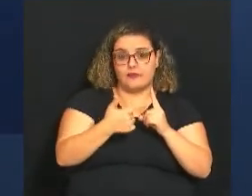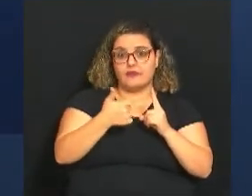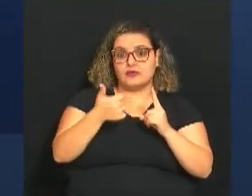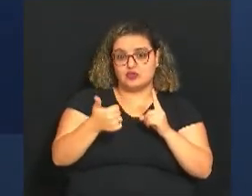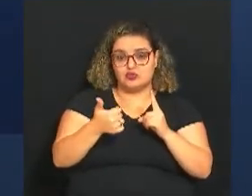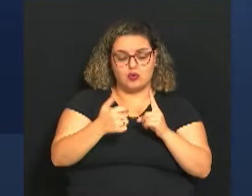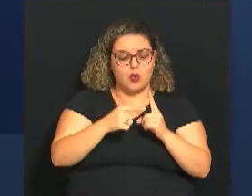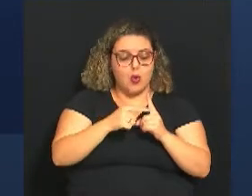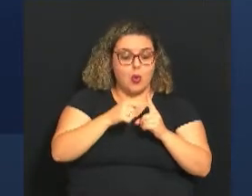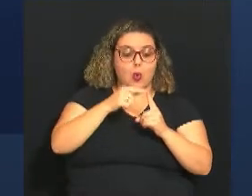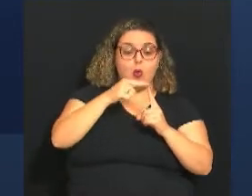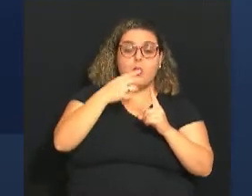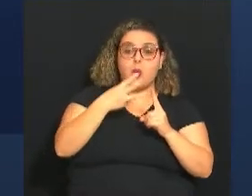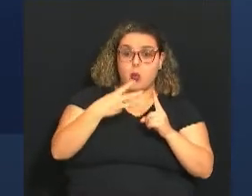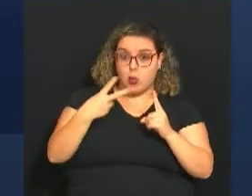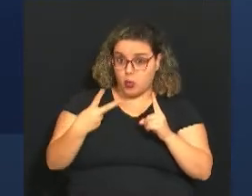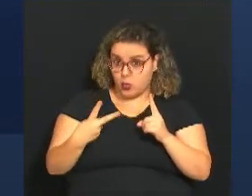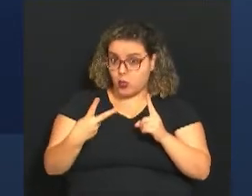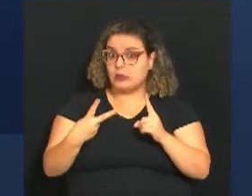a 32.